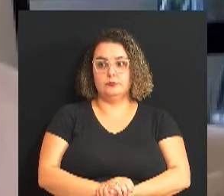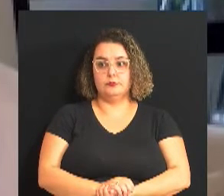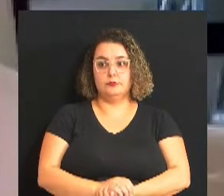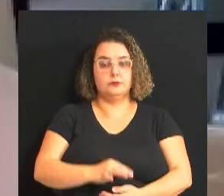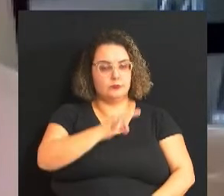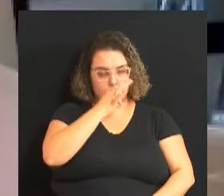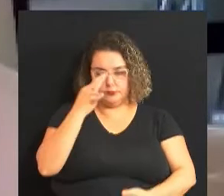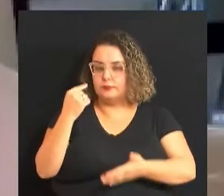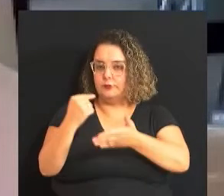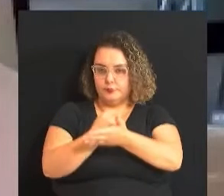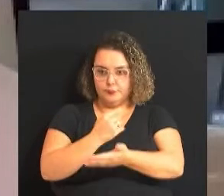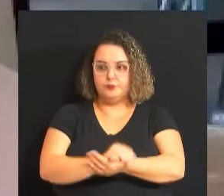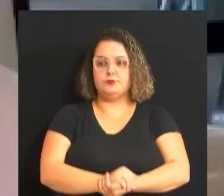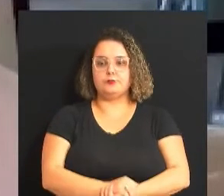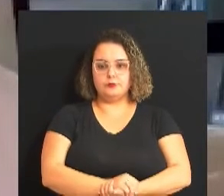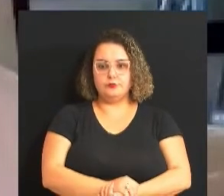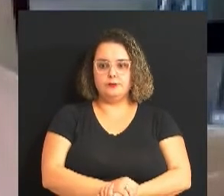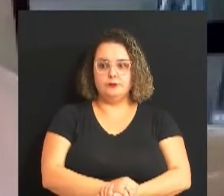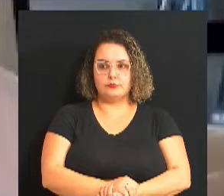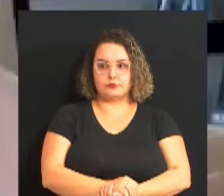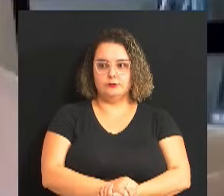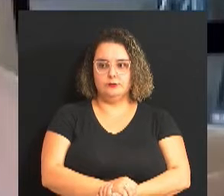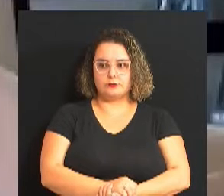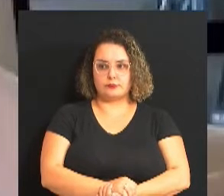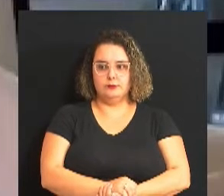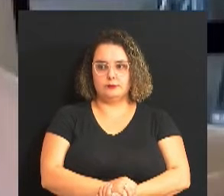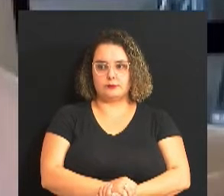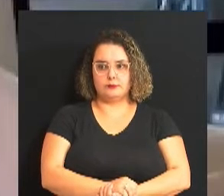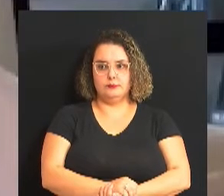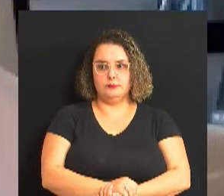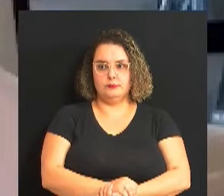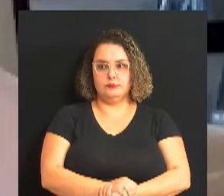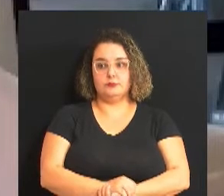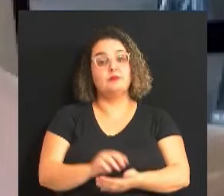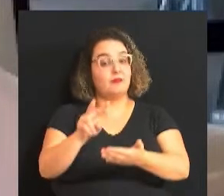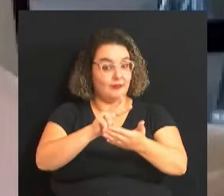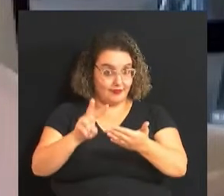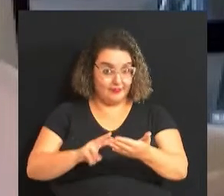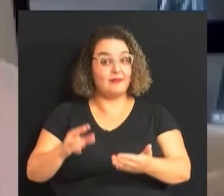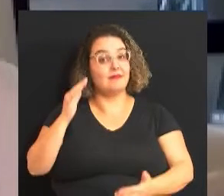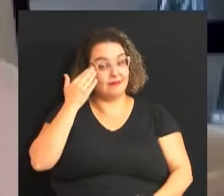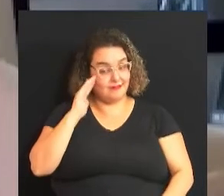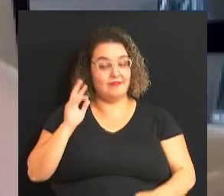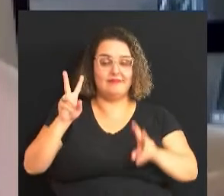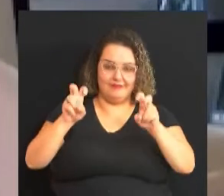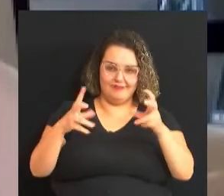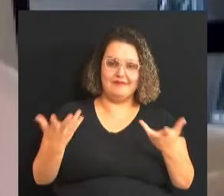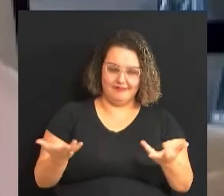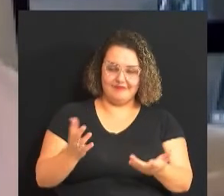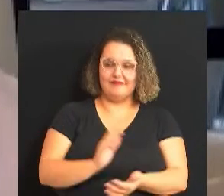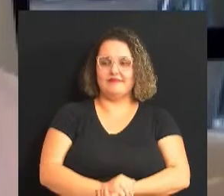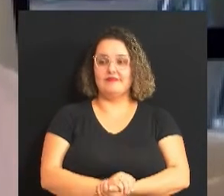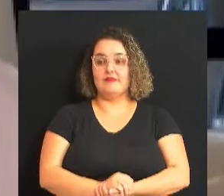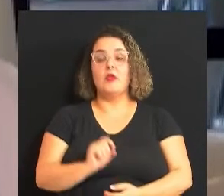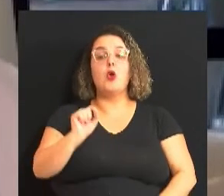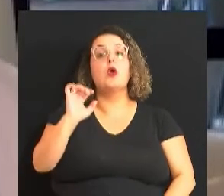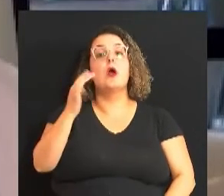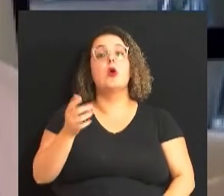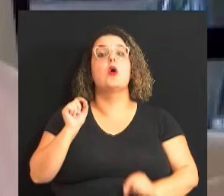Ótima pergunta você fez. Pergunta de quem é inteligente ou de quem leu sobre o assunto. O que acontece é o